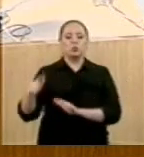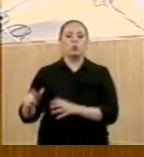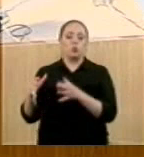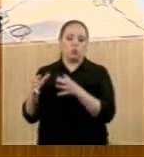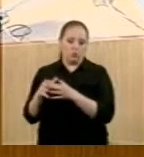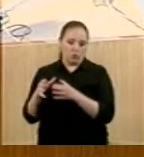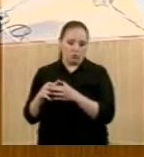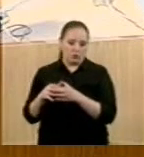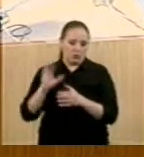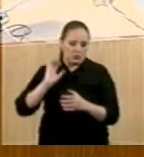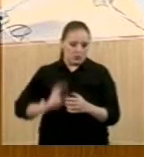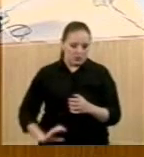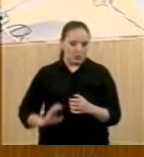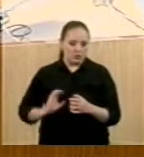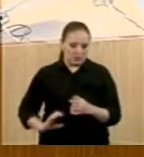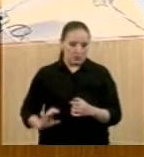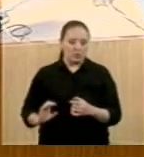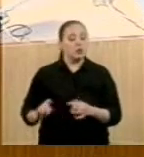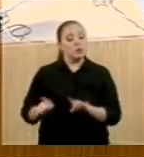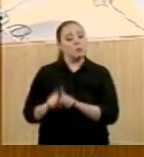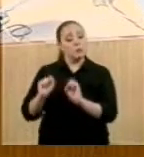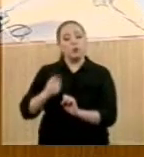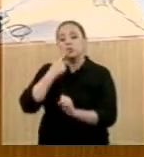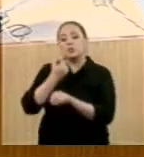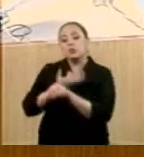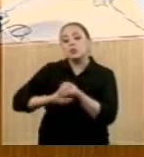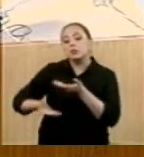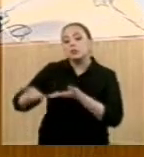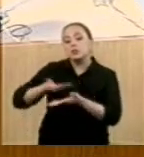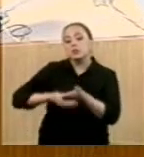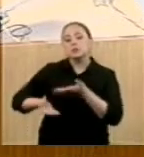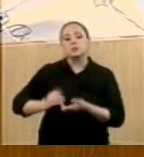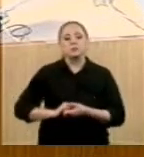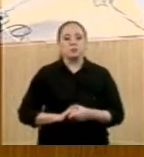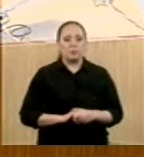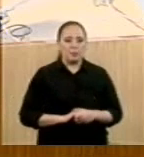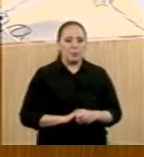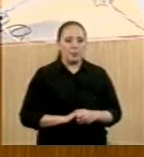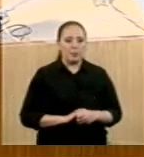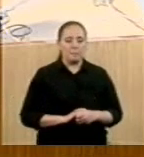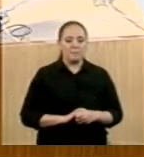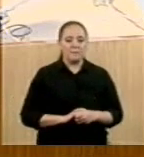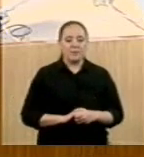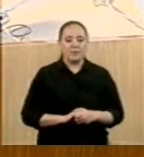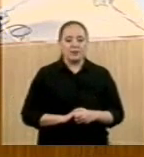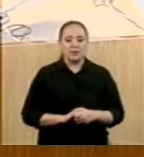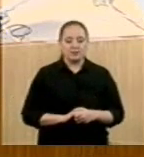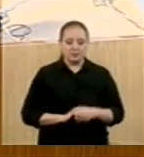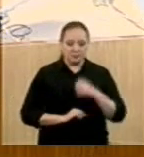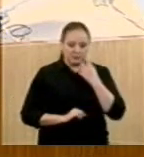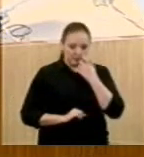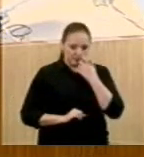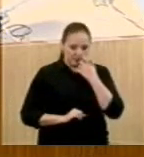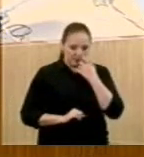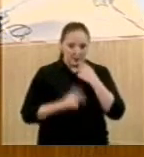de cidadãos e potenciais doadores de sangue. E assim o fazem com base na orientação sexual das